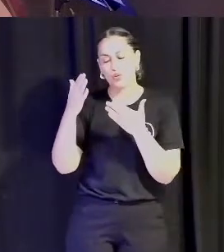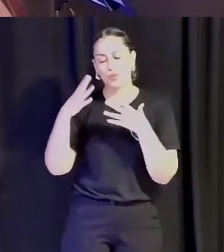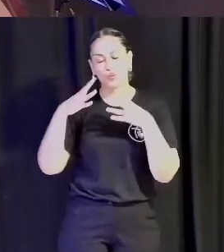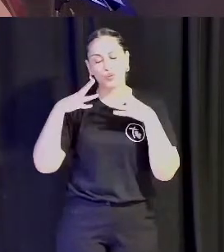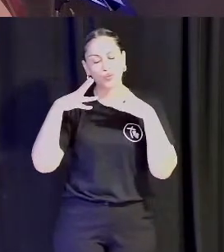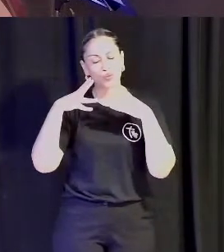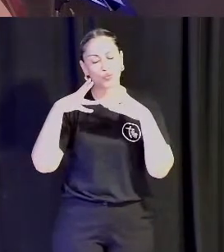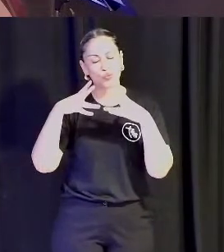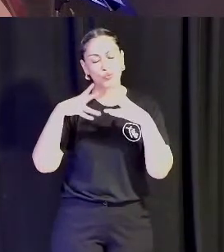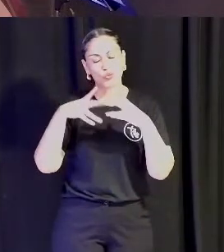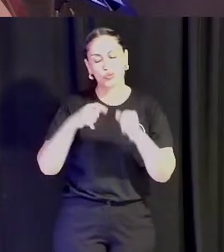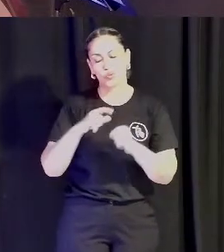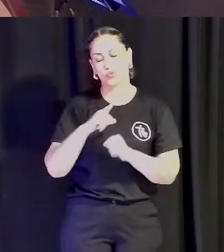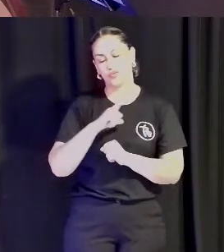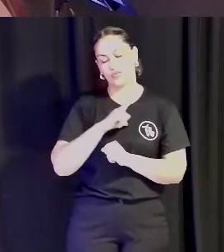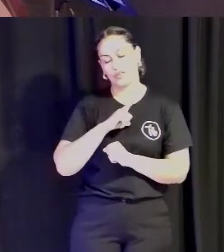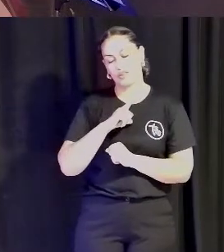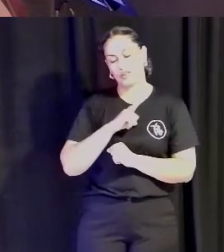tenho.